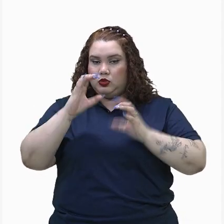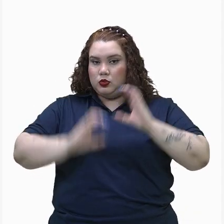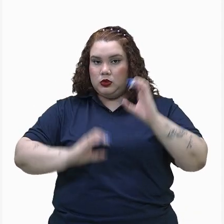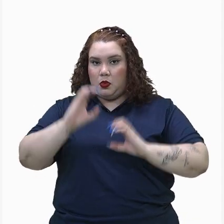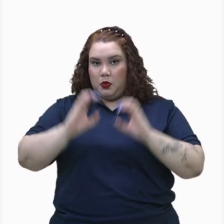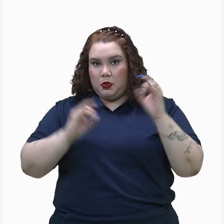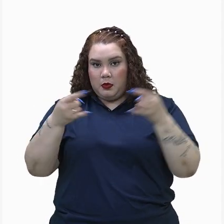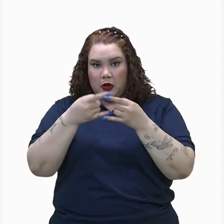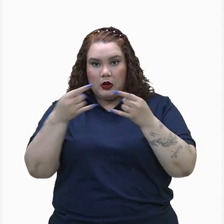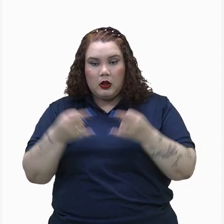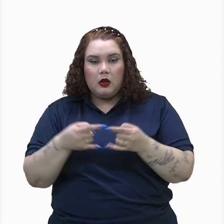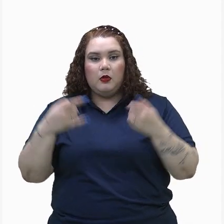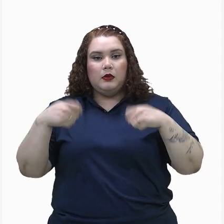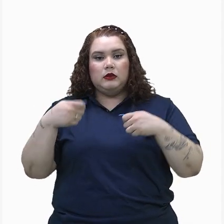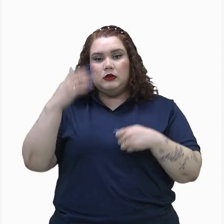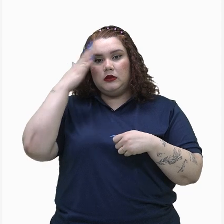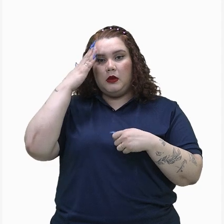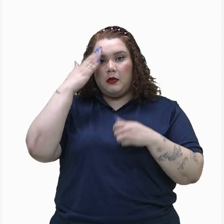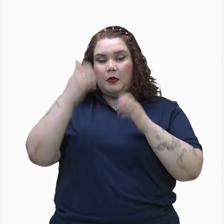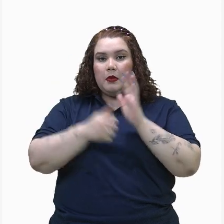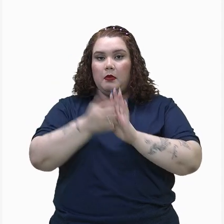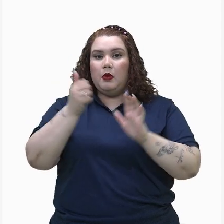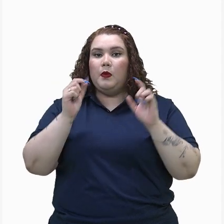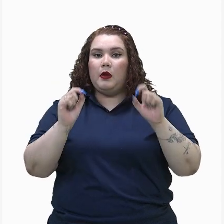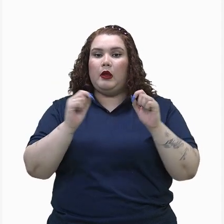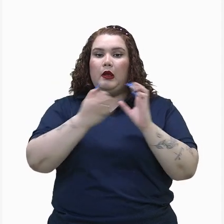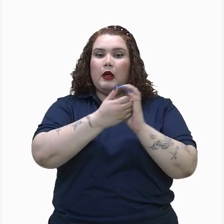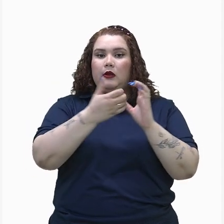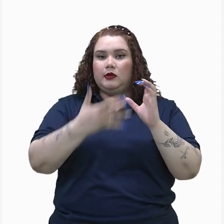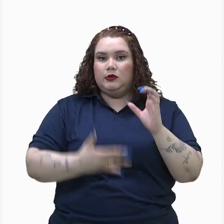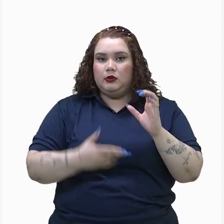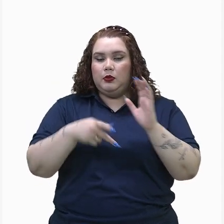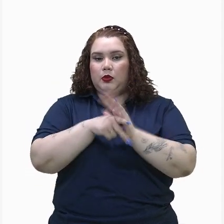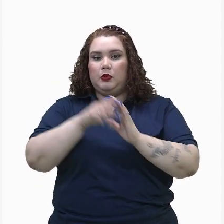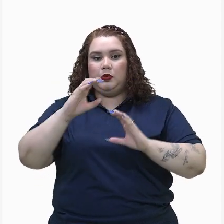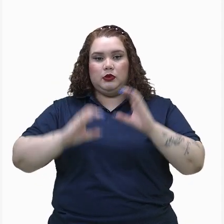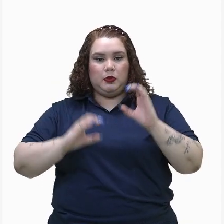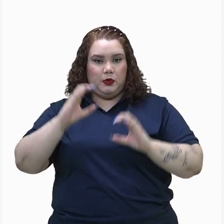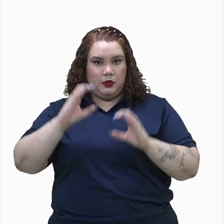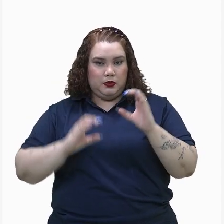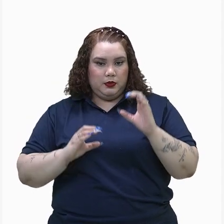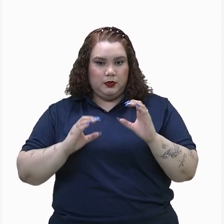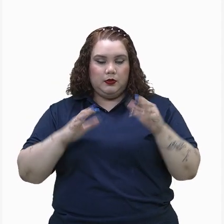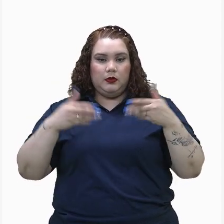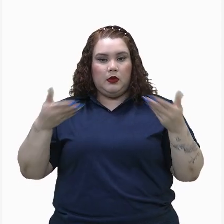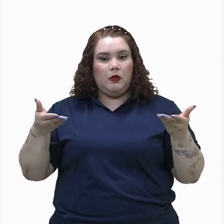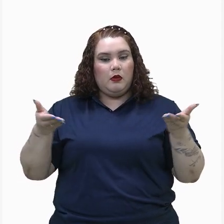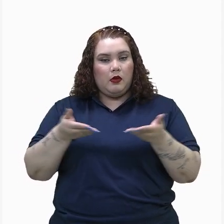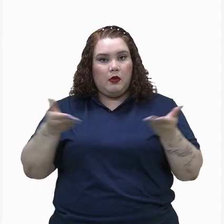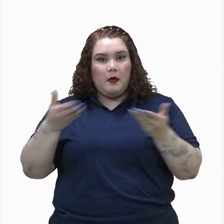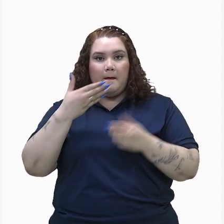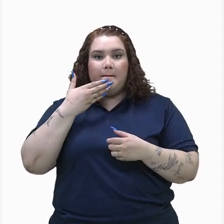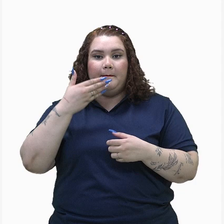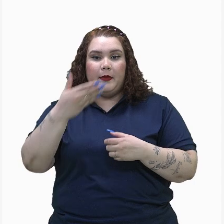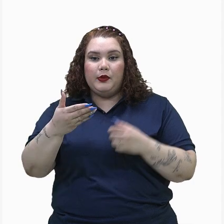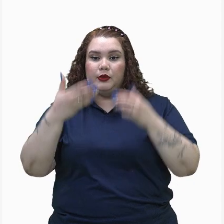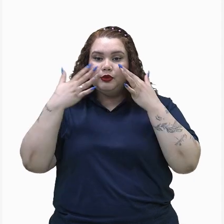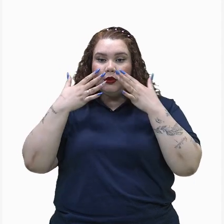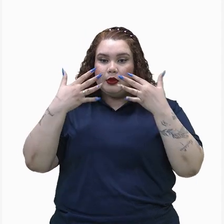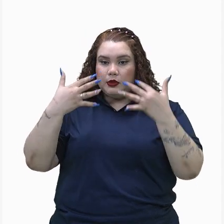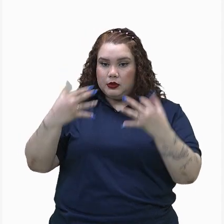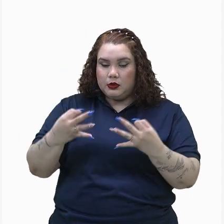primeiro conhecer as características do circuito em paralelo. E aí, pessoal, eu peço a atenção de vocês aqui nessa